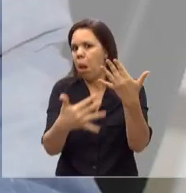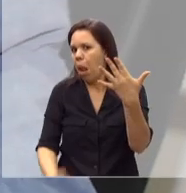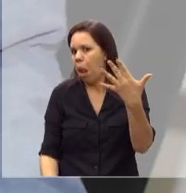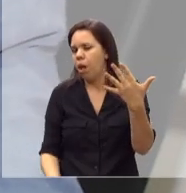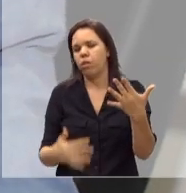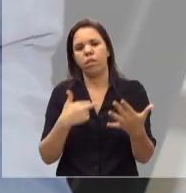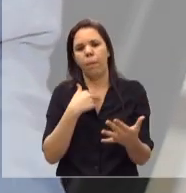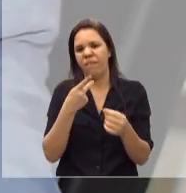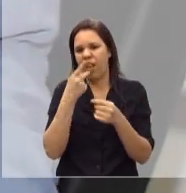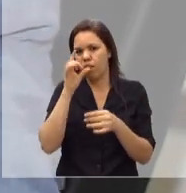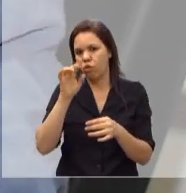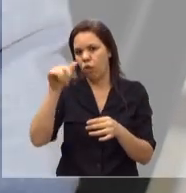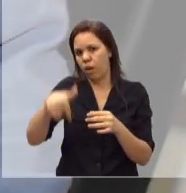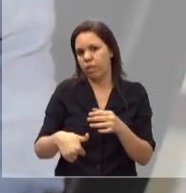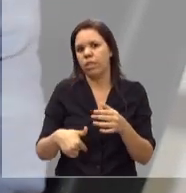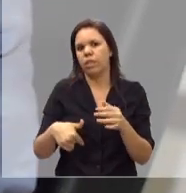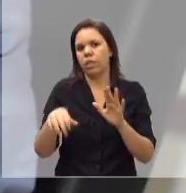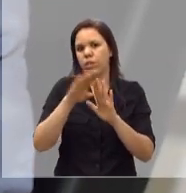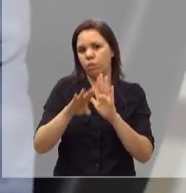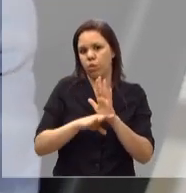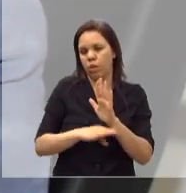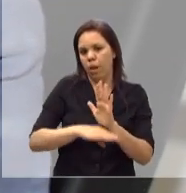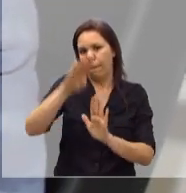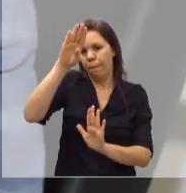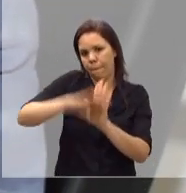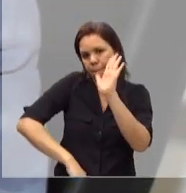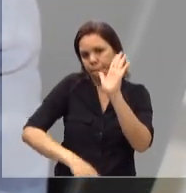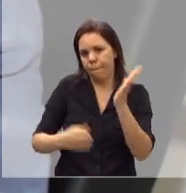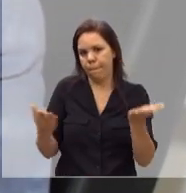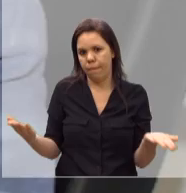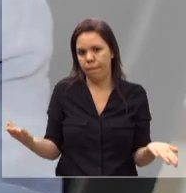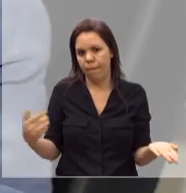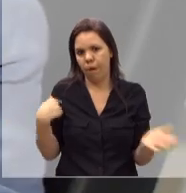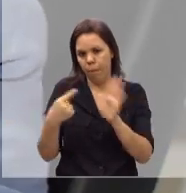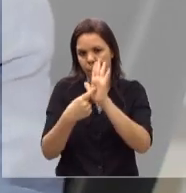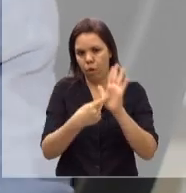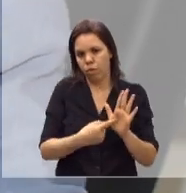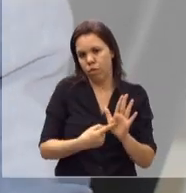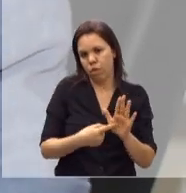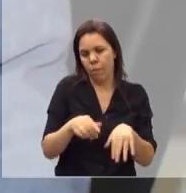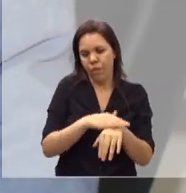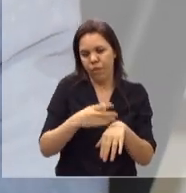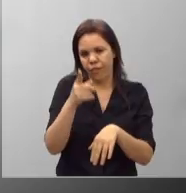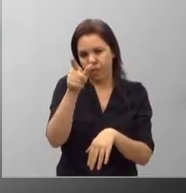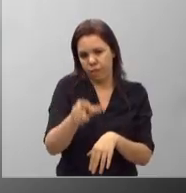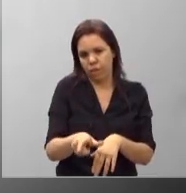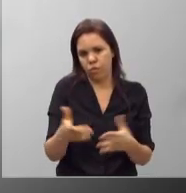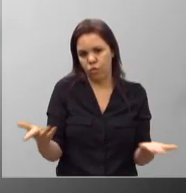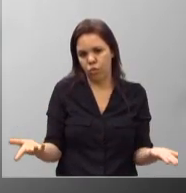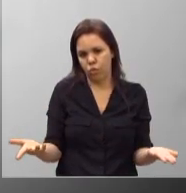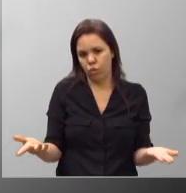em pauta, né? Então, a gente separou algumas aqui para conversar com o senhor e mostrar, explicar para o pessoal de casa, né?